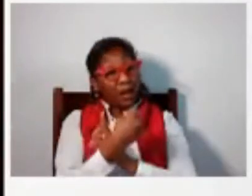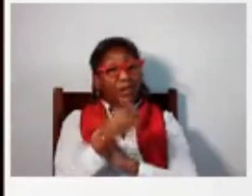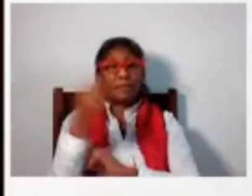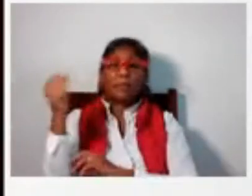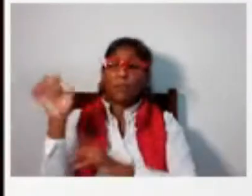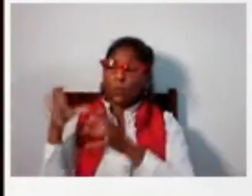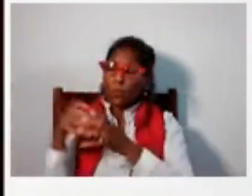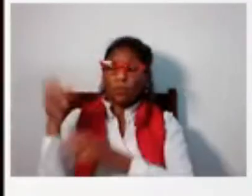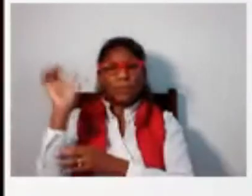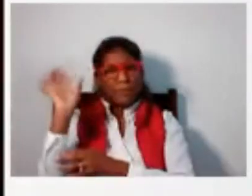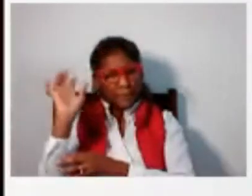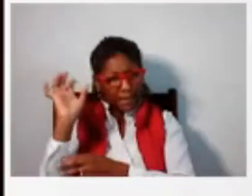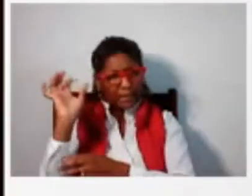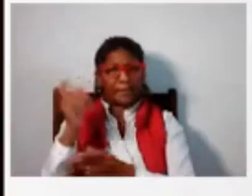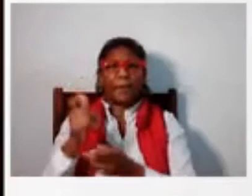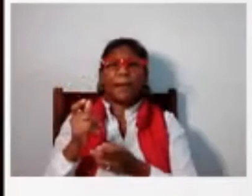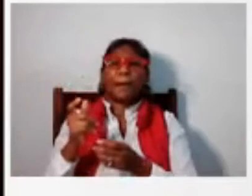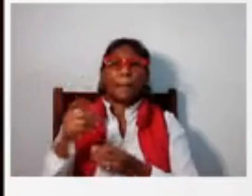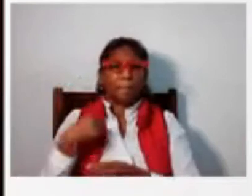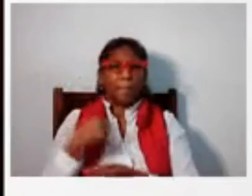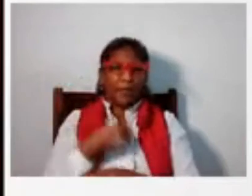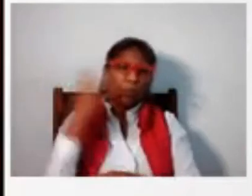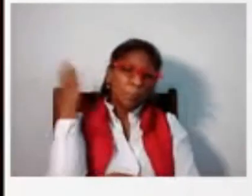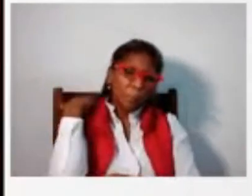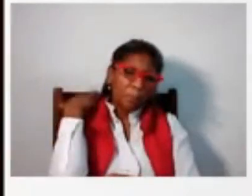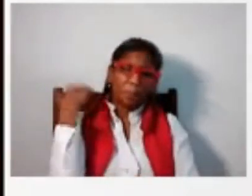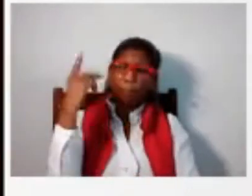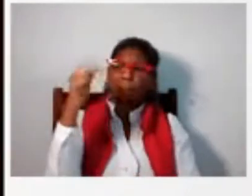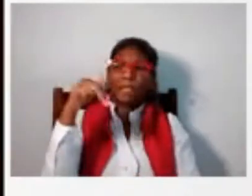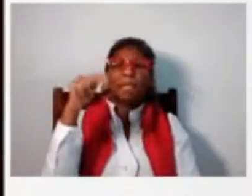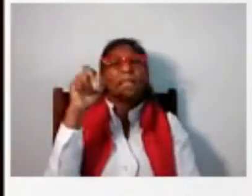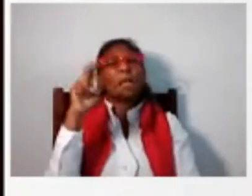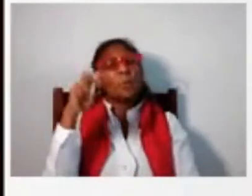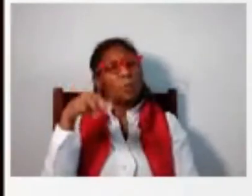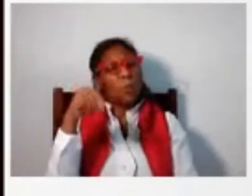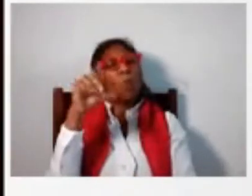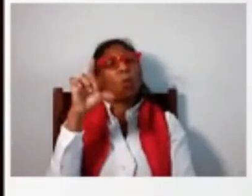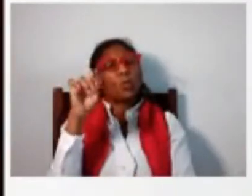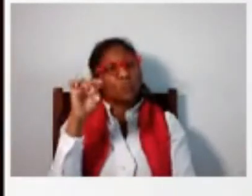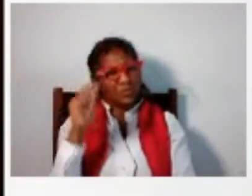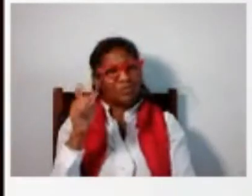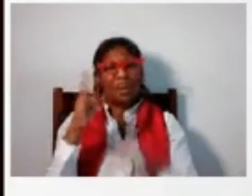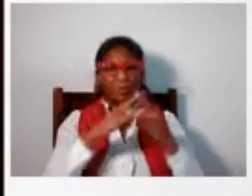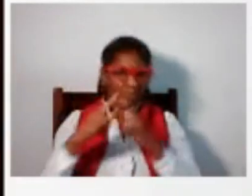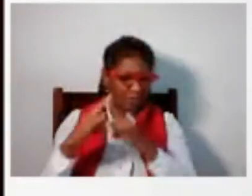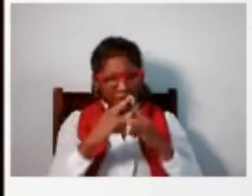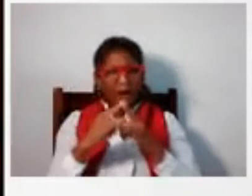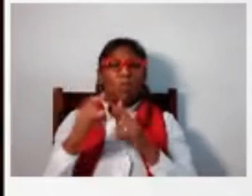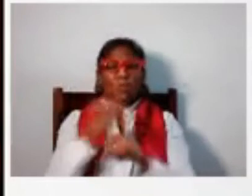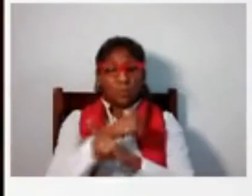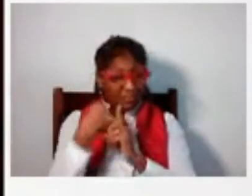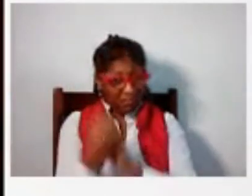cientistas, epidemiologistas, estatísticos, economistas, representações das entidades diversas da